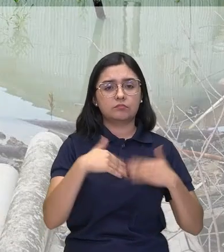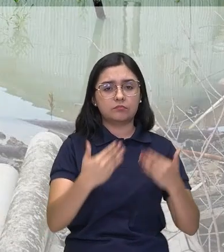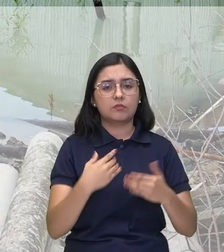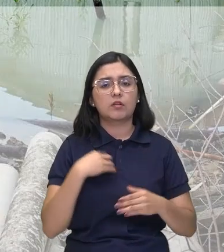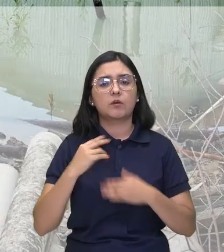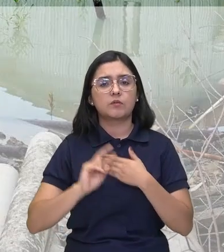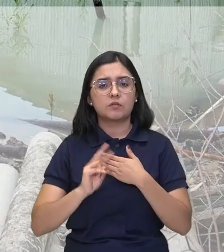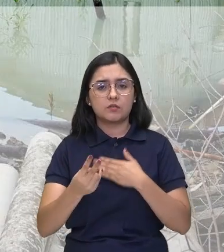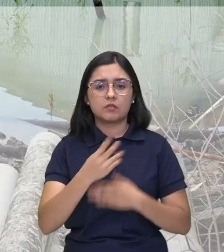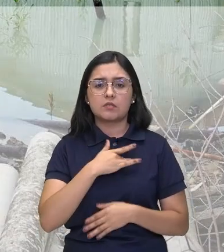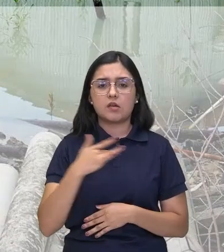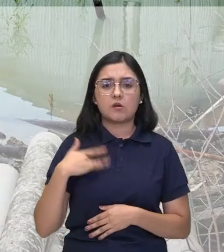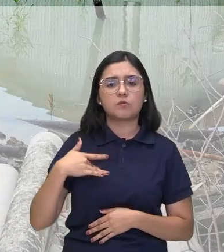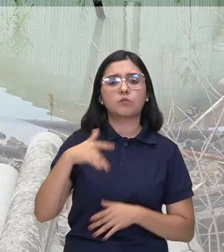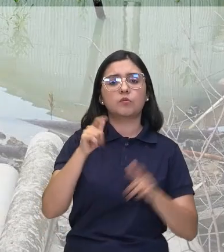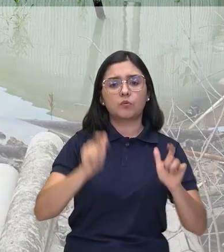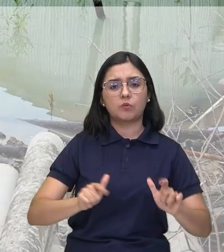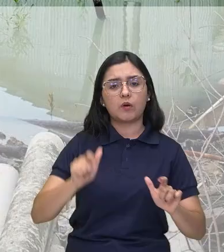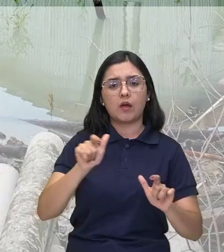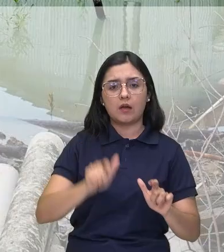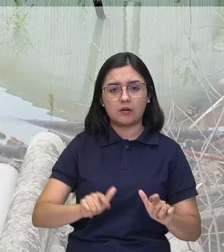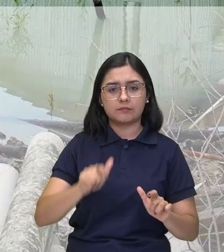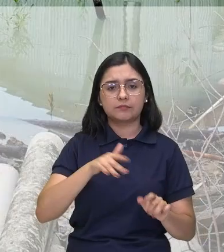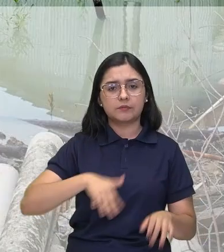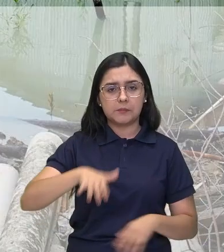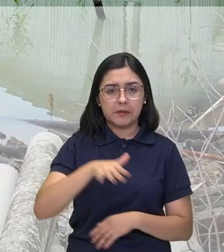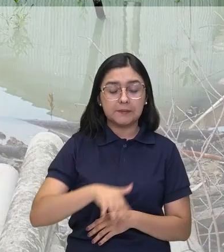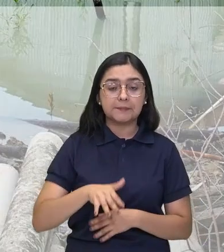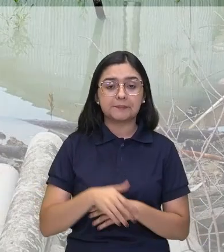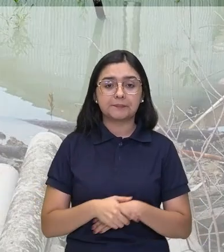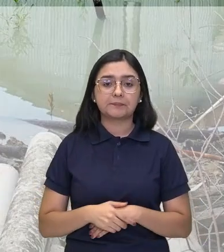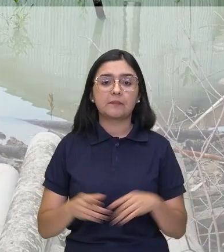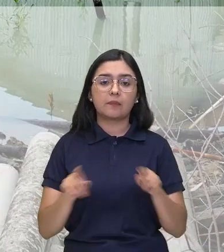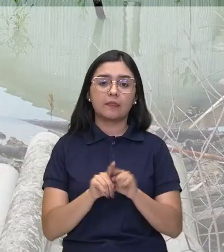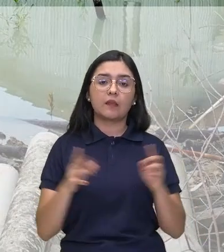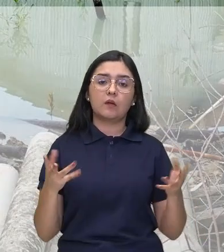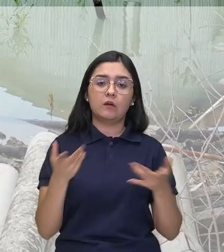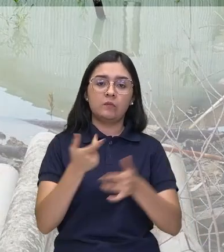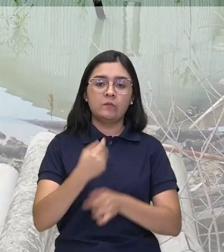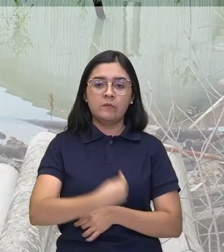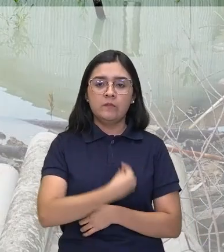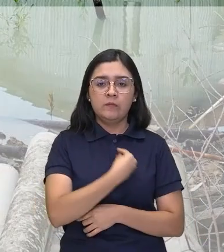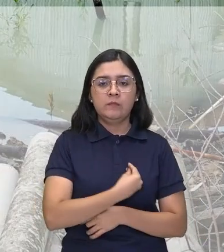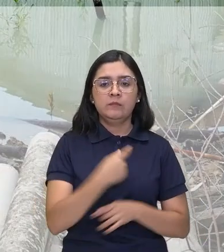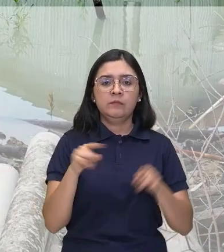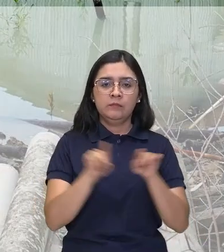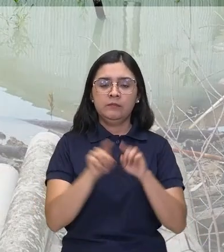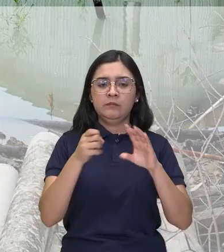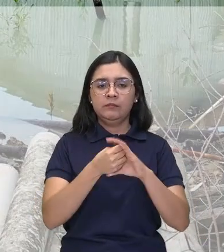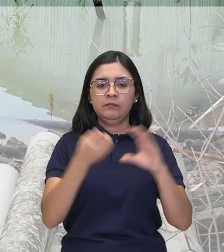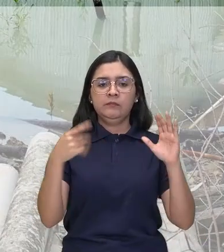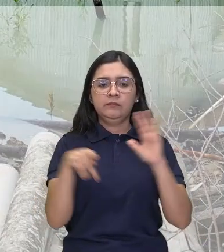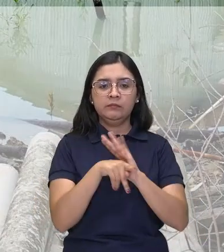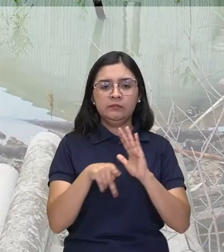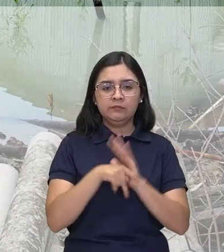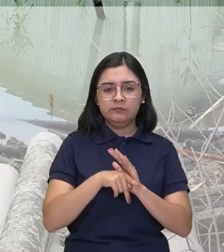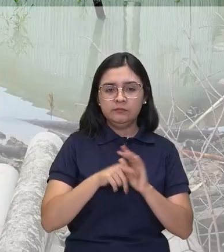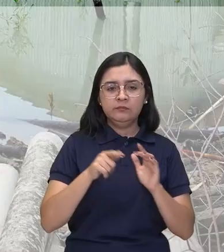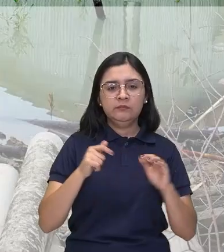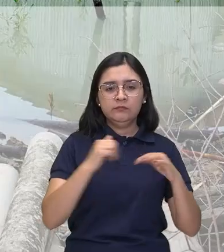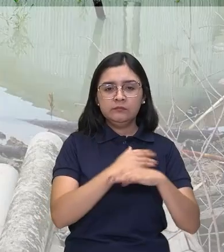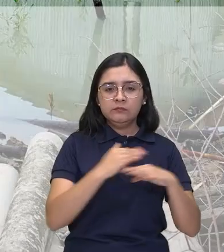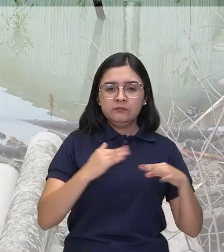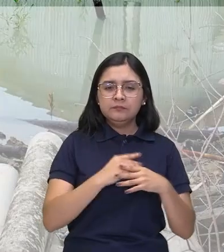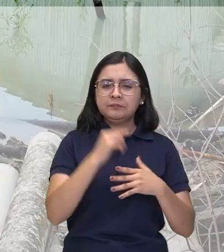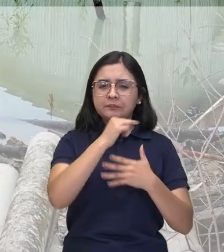saúde, na paisagem dessas pessoas aqui, né? Na qualidade de vida, nas características dessa cidade. Tudo isso é toda uma